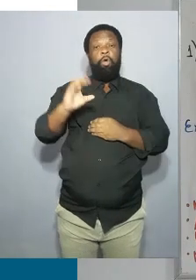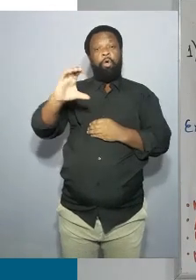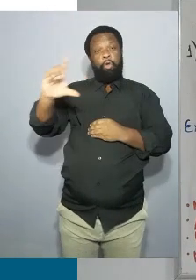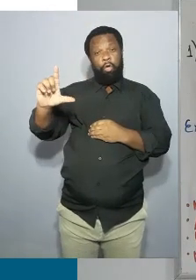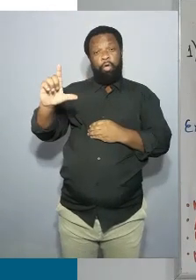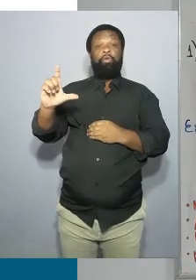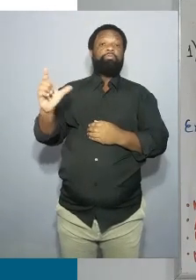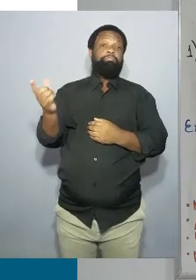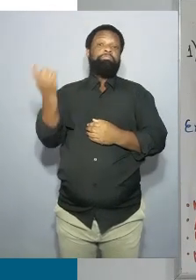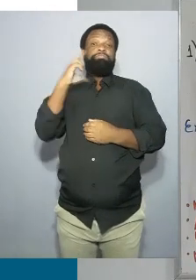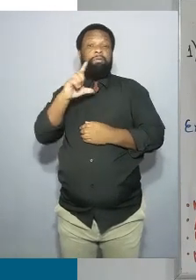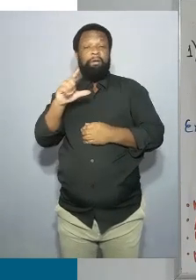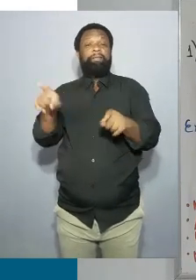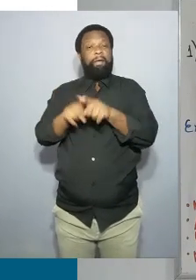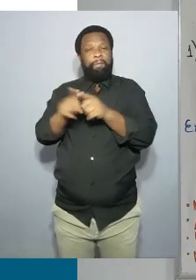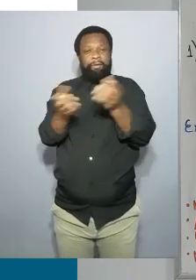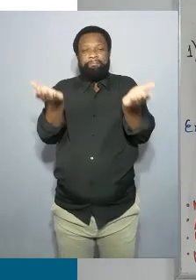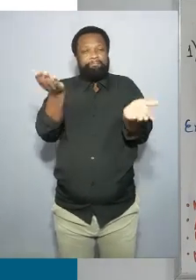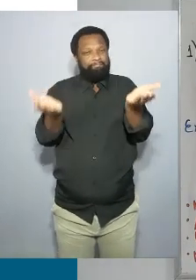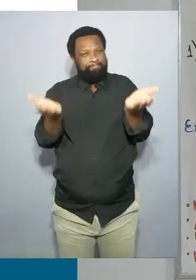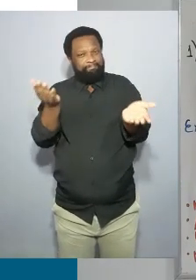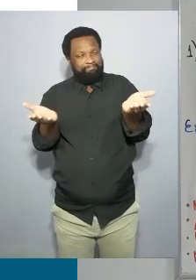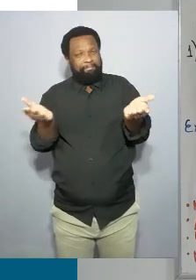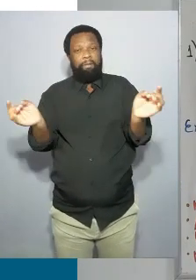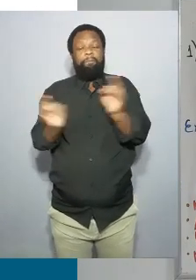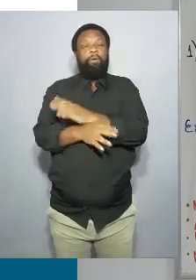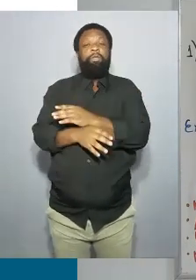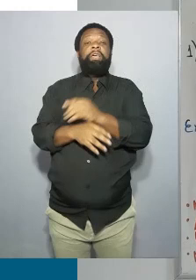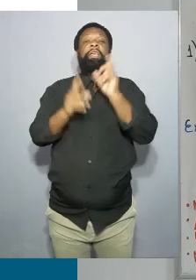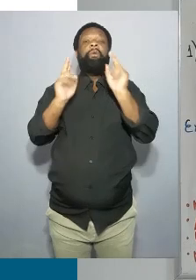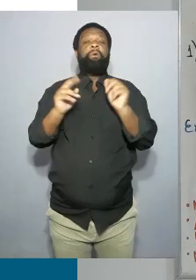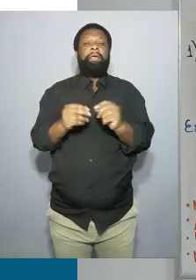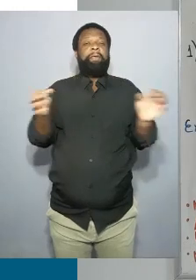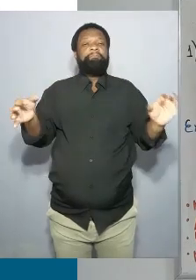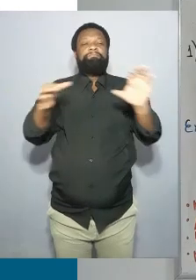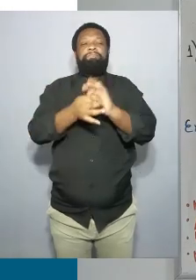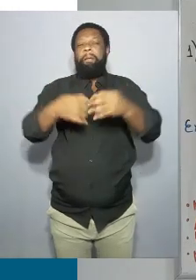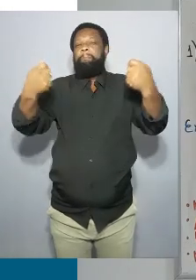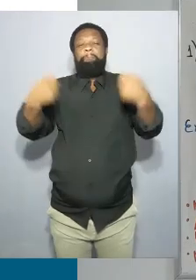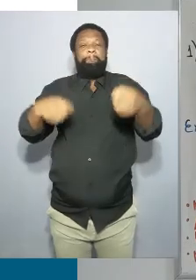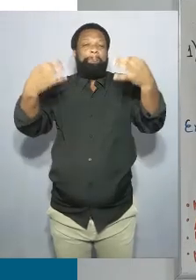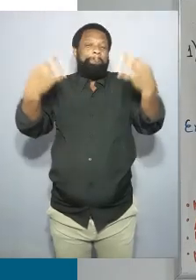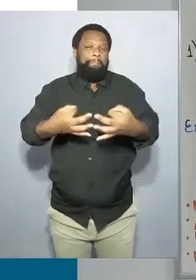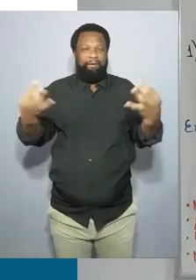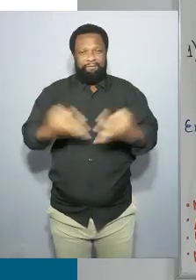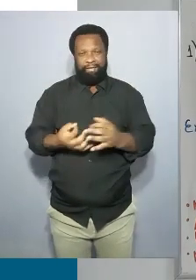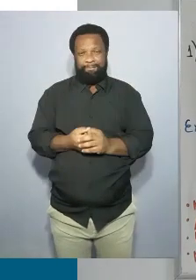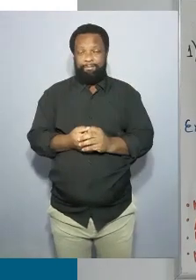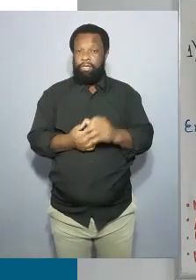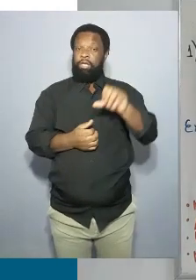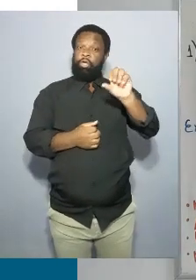ganha o elétron, também se estabiliza. Então aqui é como se fosse a junção perfeita. Combinado?